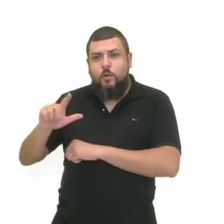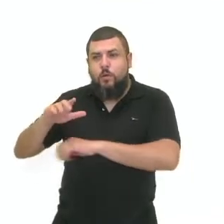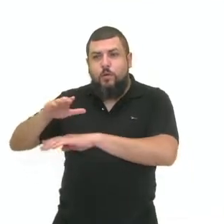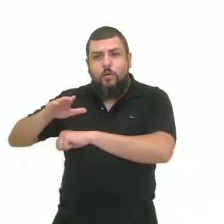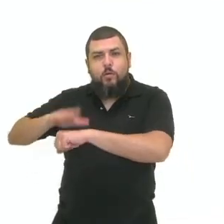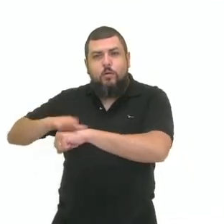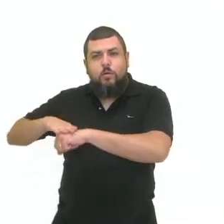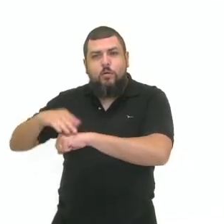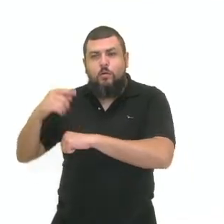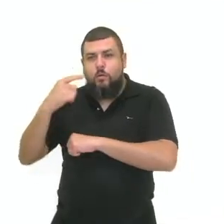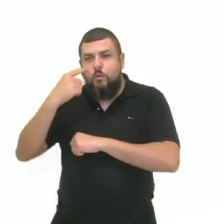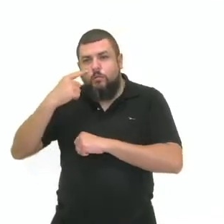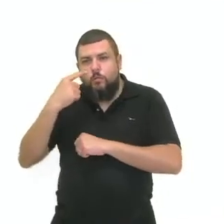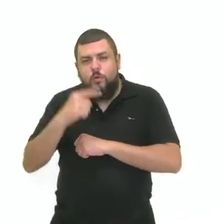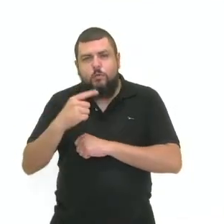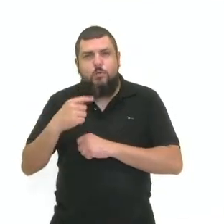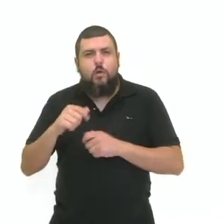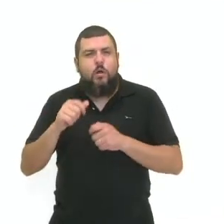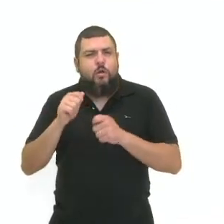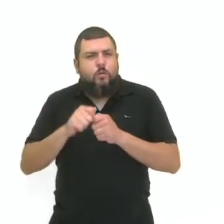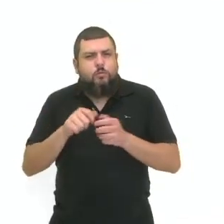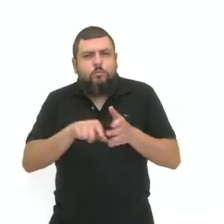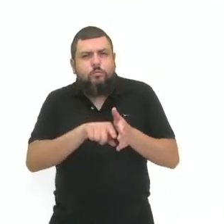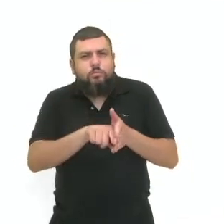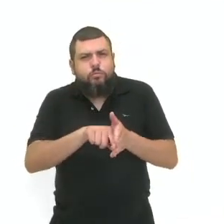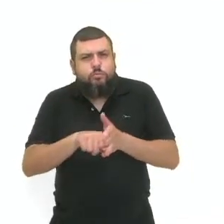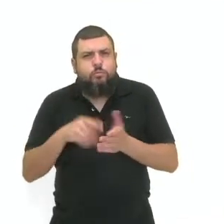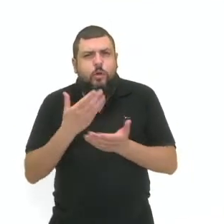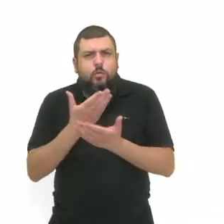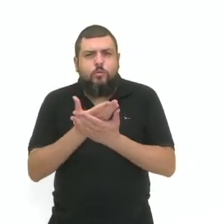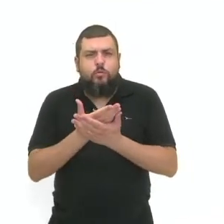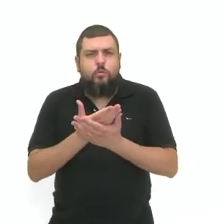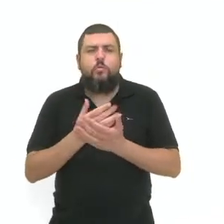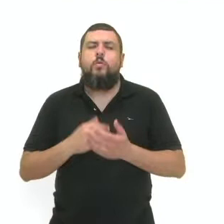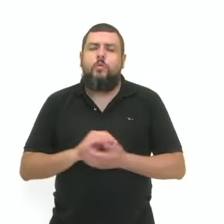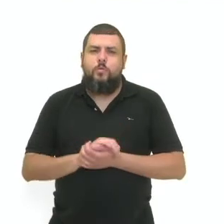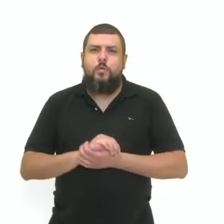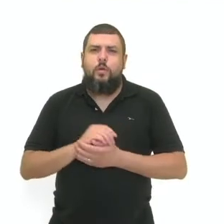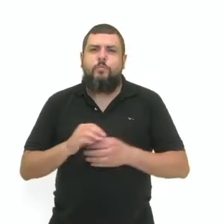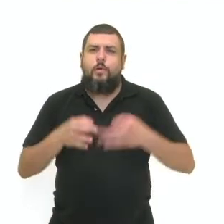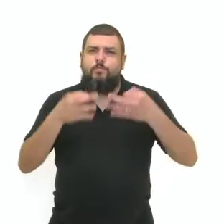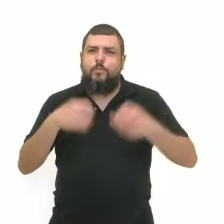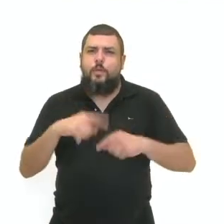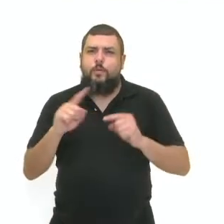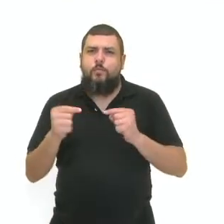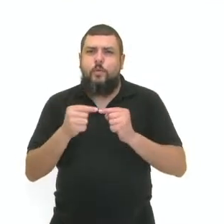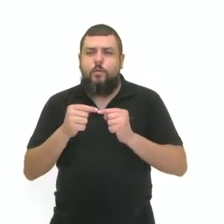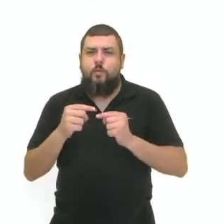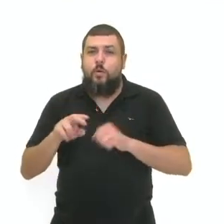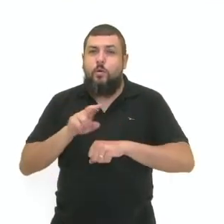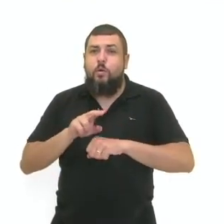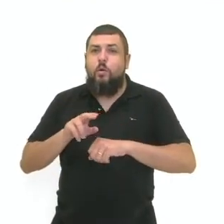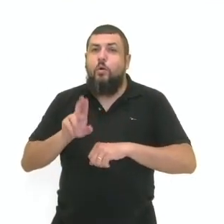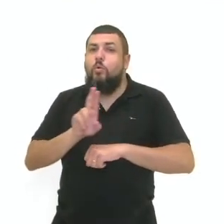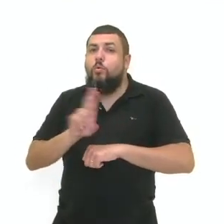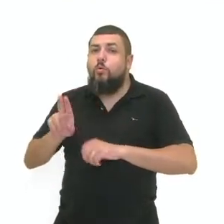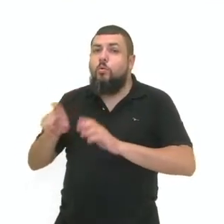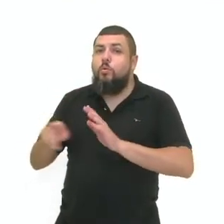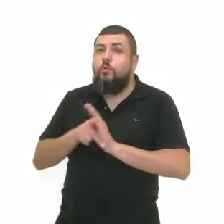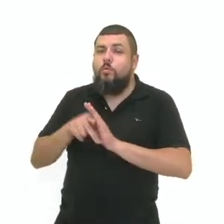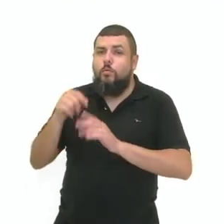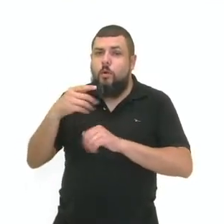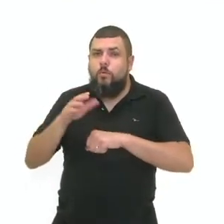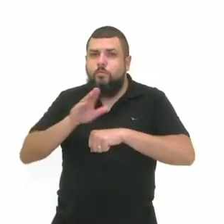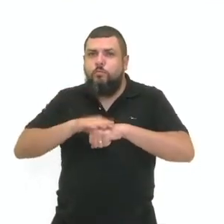né? Ele fez diversos estudos e mais do que justo, né, pôr o próprio nome dentro dessa descoberta.